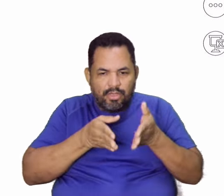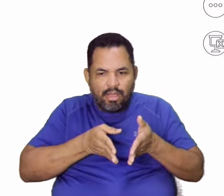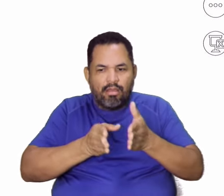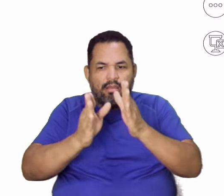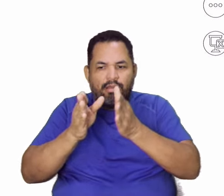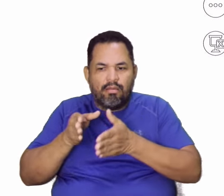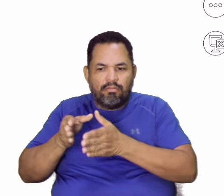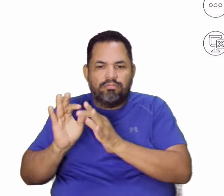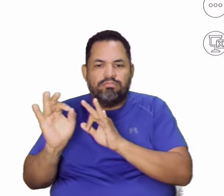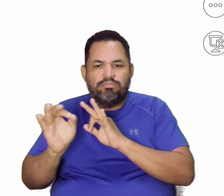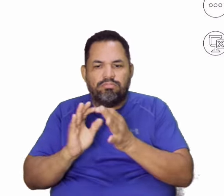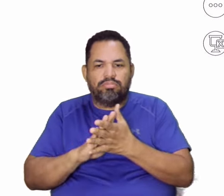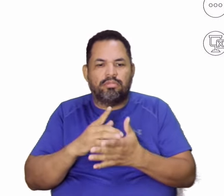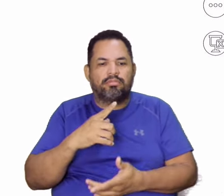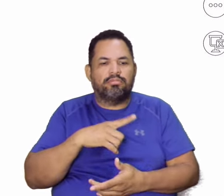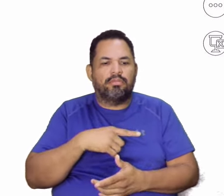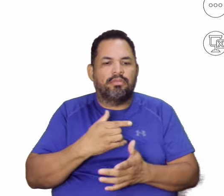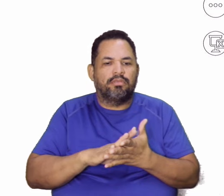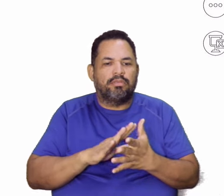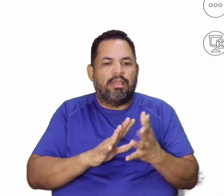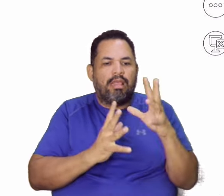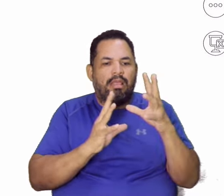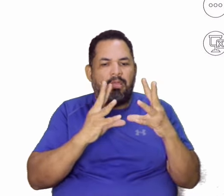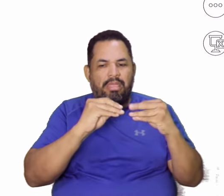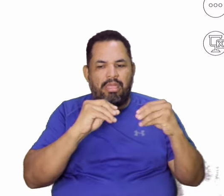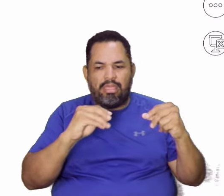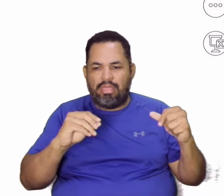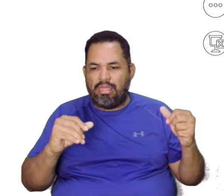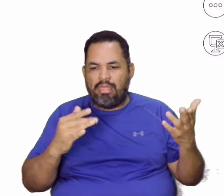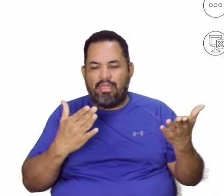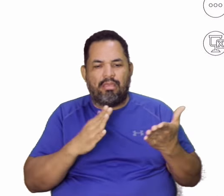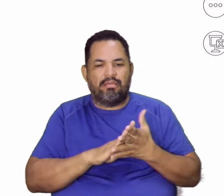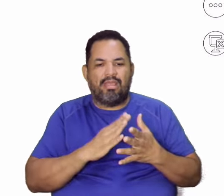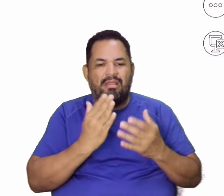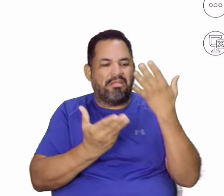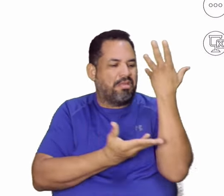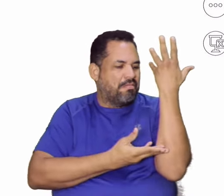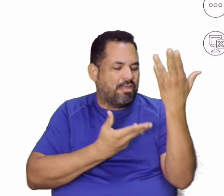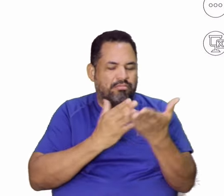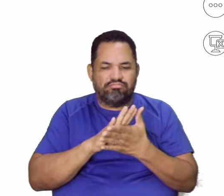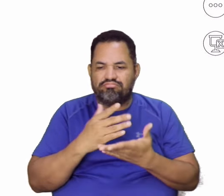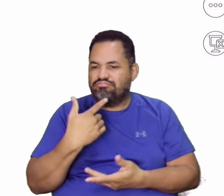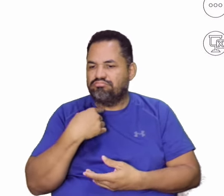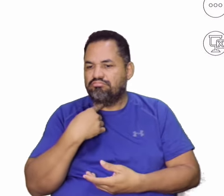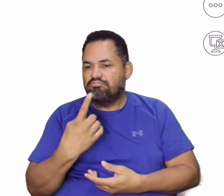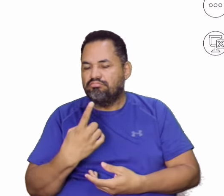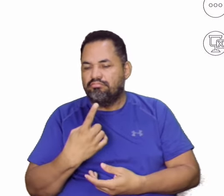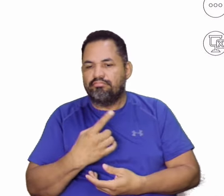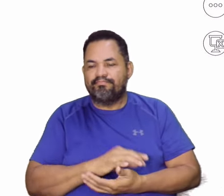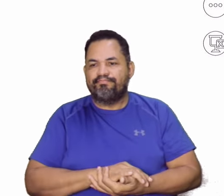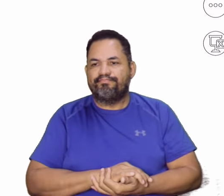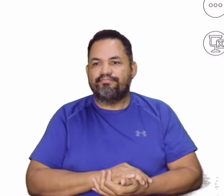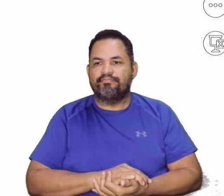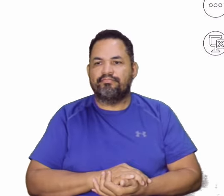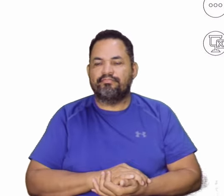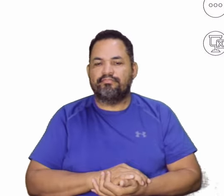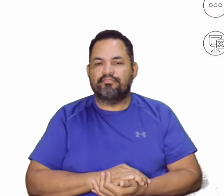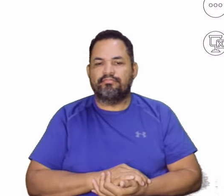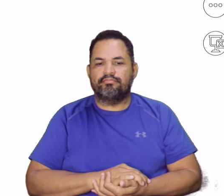evitar danificar essa vegetação já existente a vegetação nativa né não tem nem por eu fazer